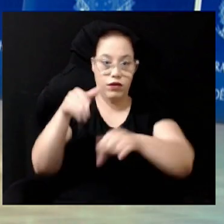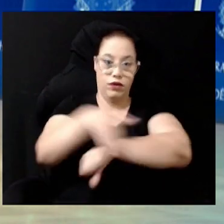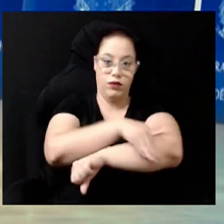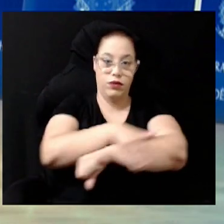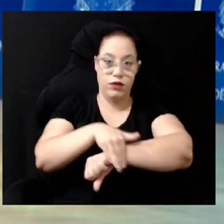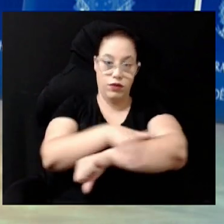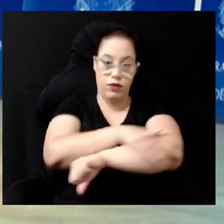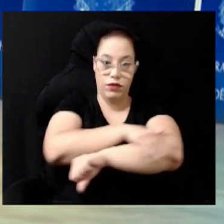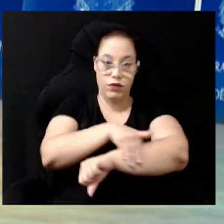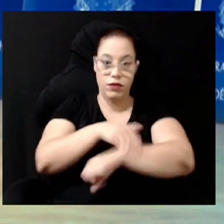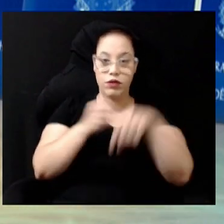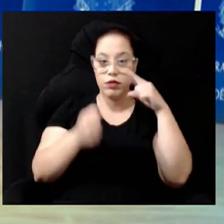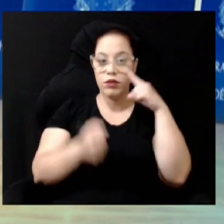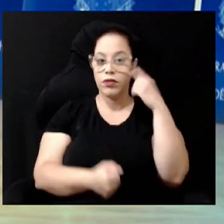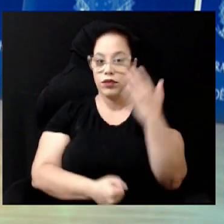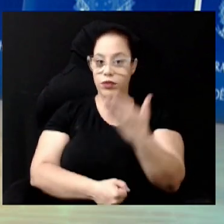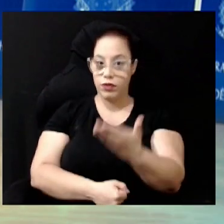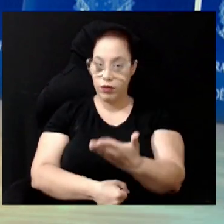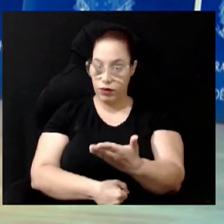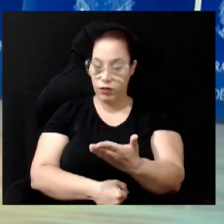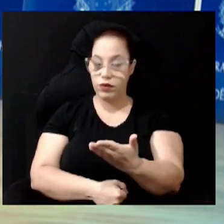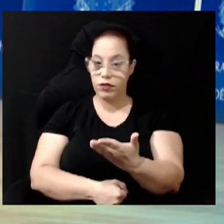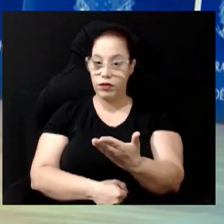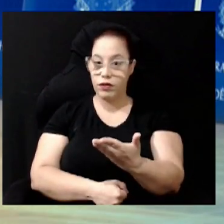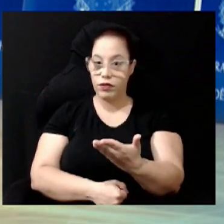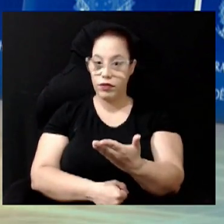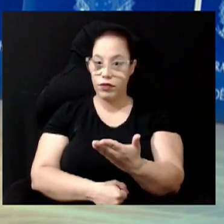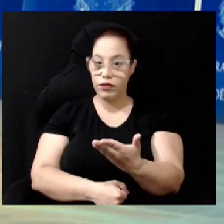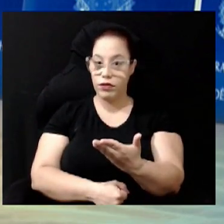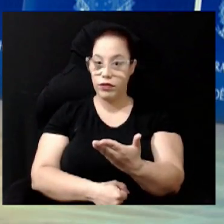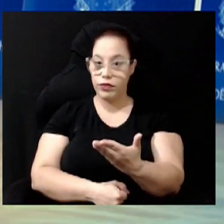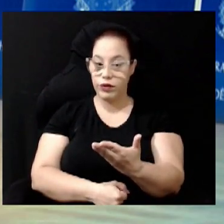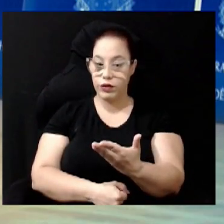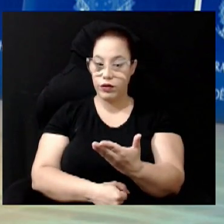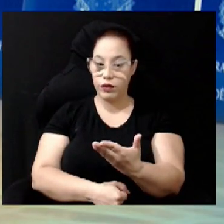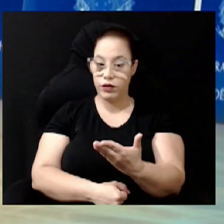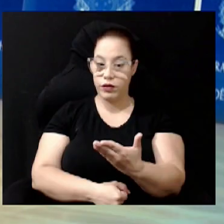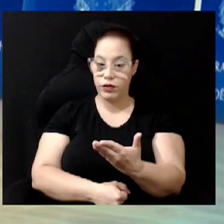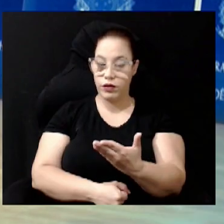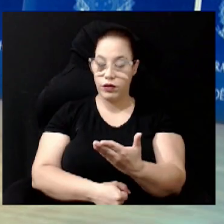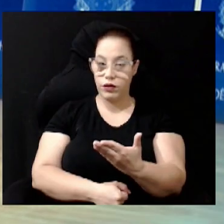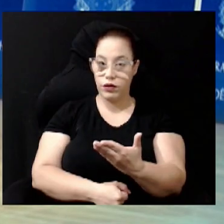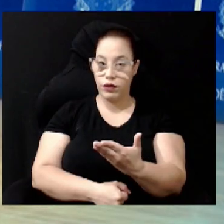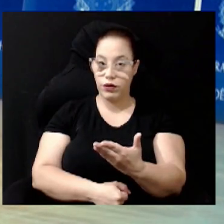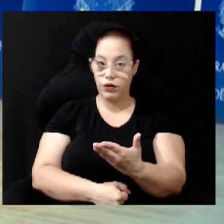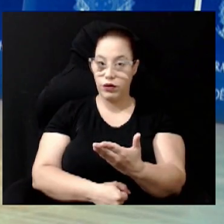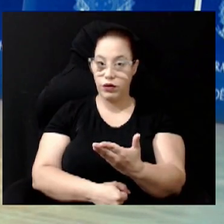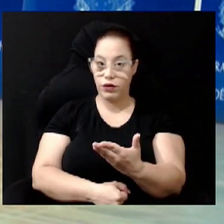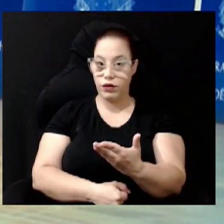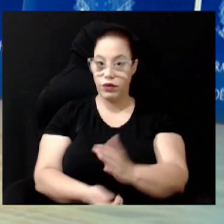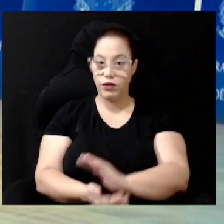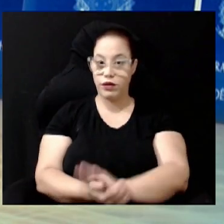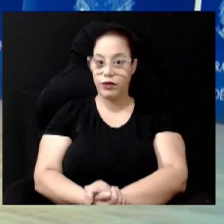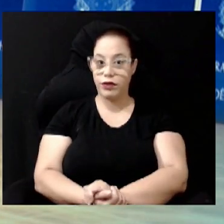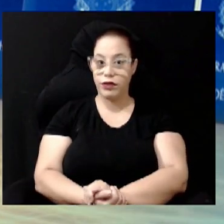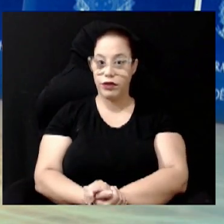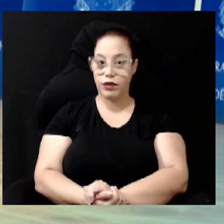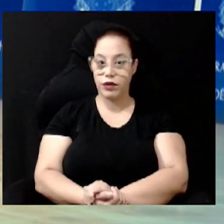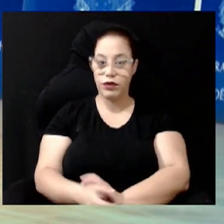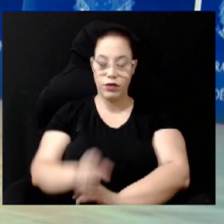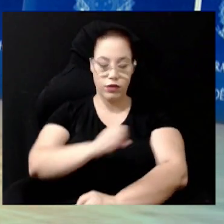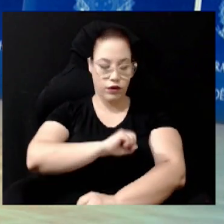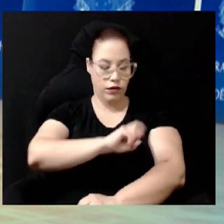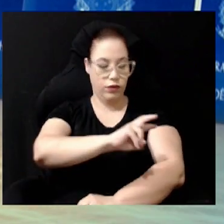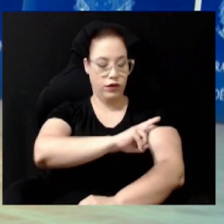427 de segunda a sexta-feira das sete e meia da manhã às quatro e meia da tarde A unidade do Ouro